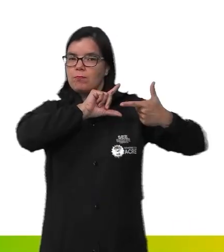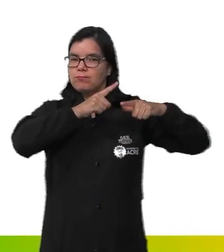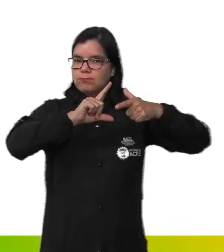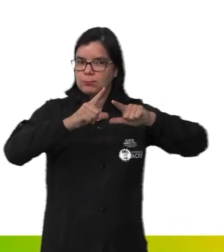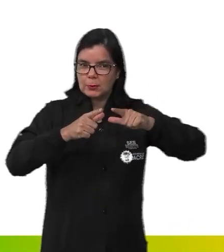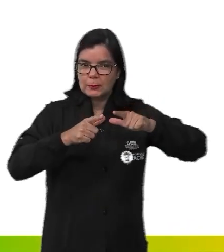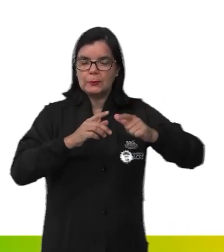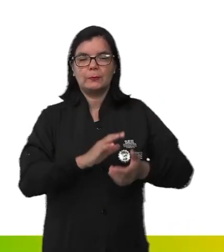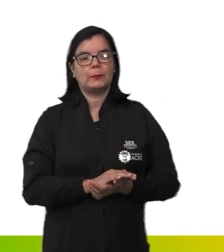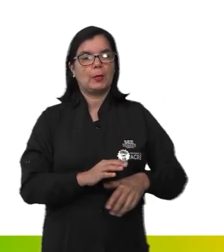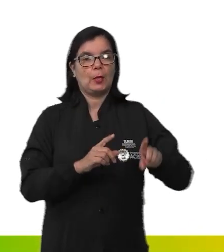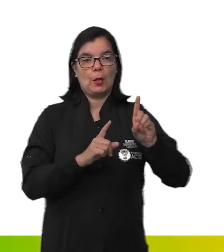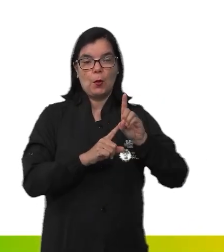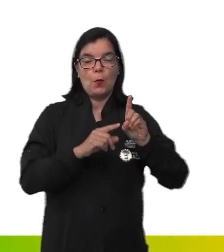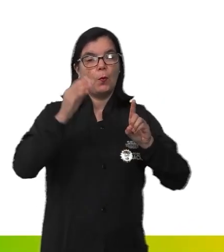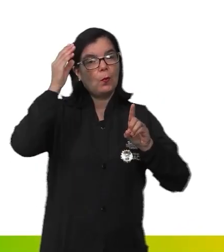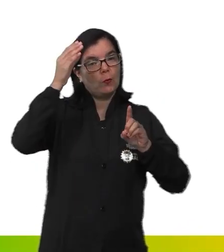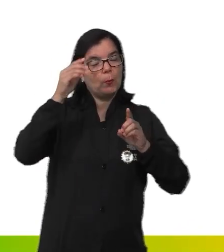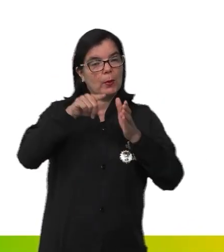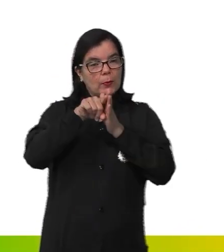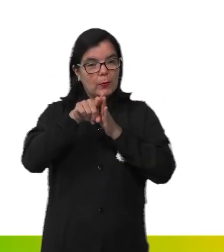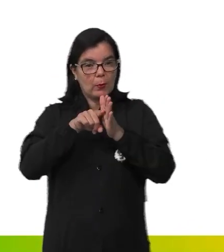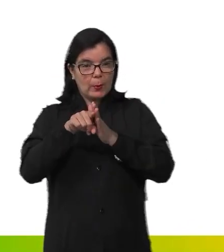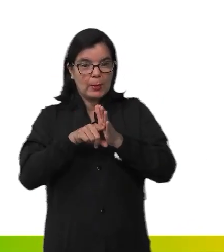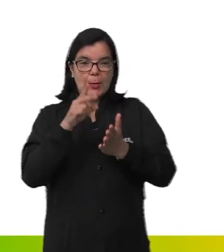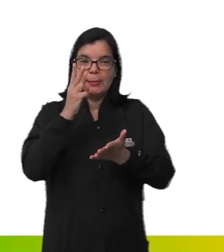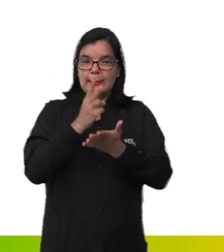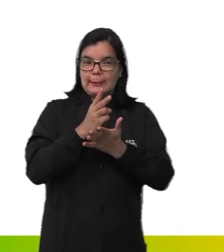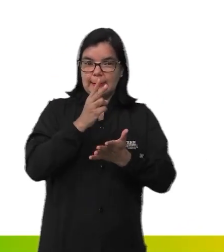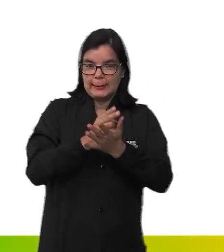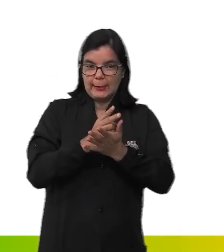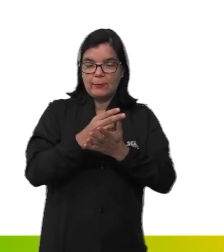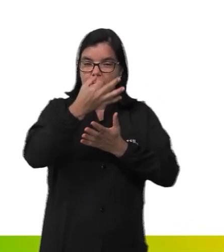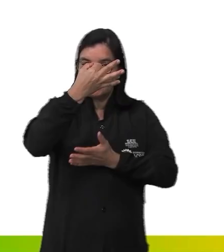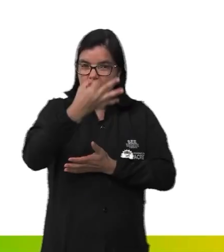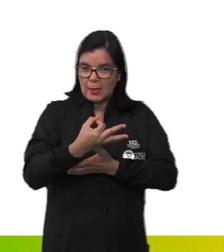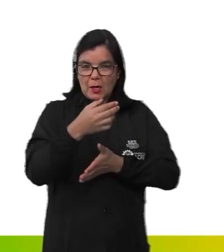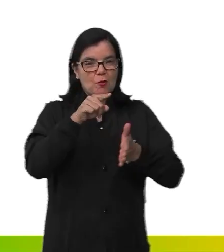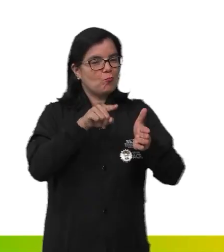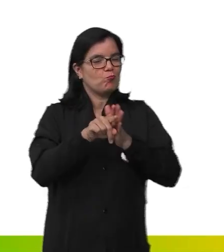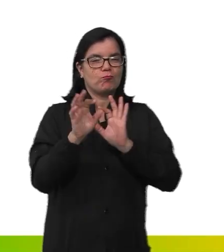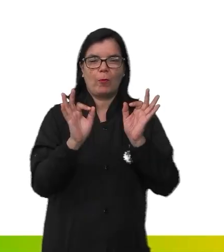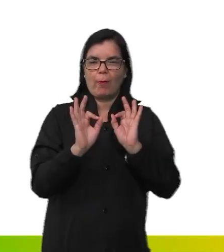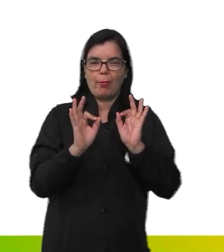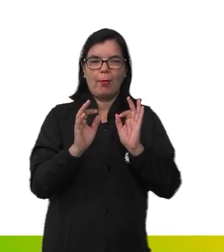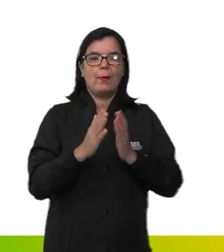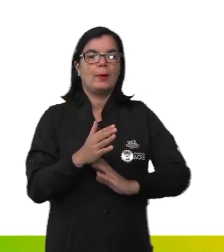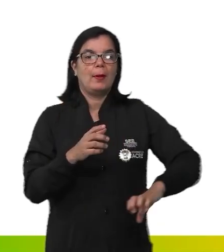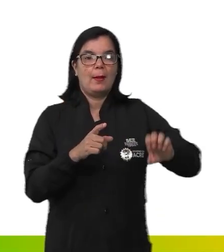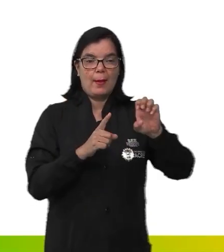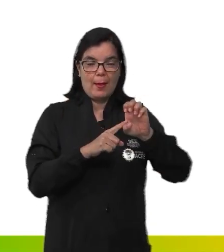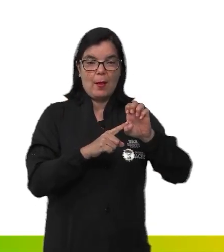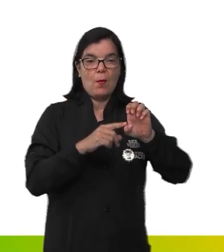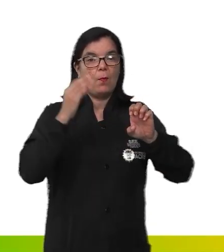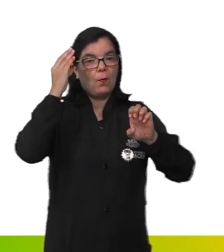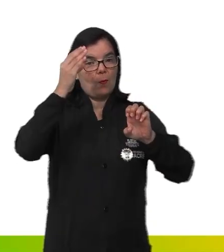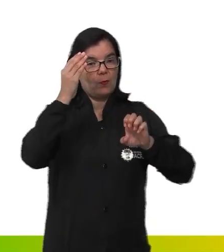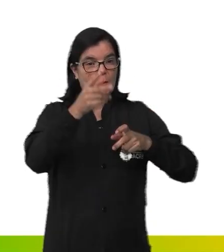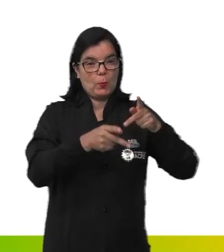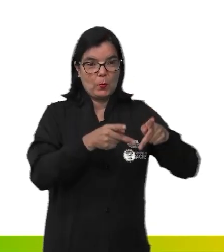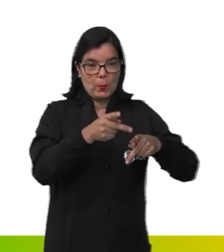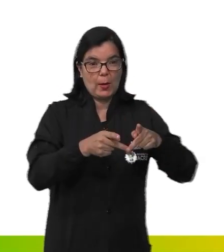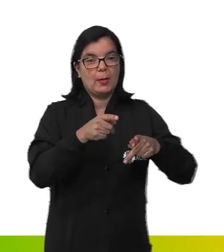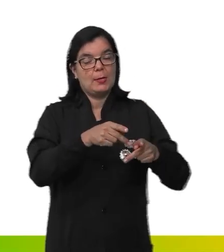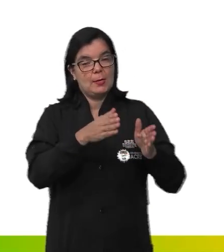tradição? Alternativa D, o conhecimento científico é sempre definitivo e inquestionável? Alternativa E,